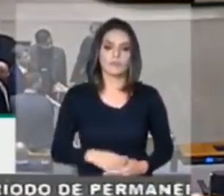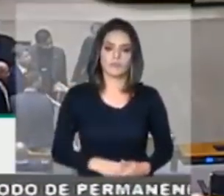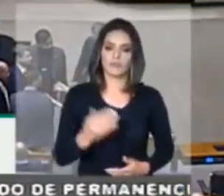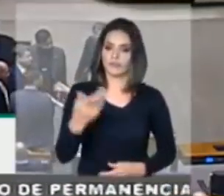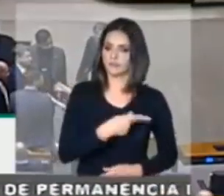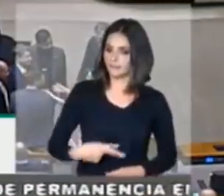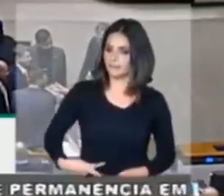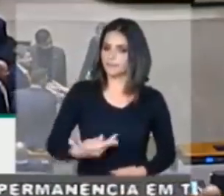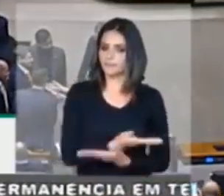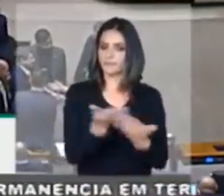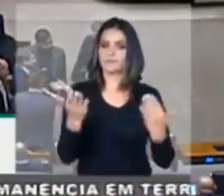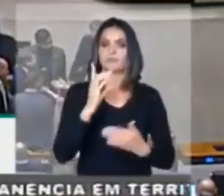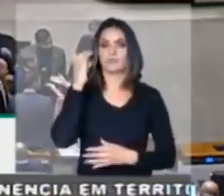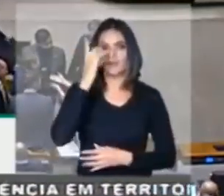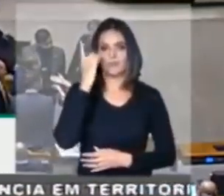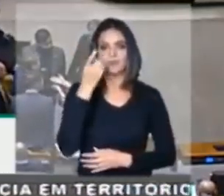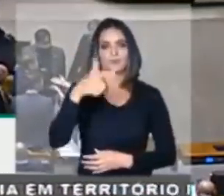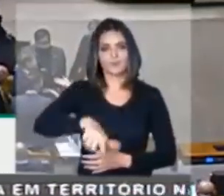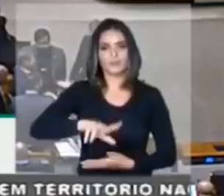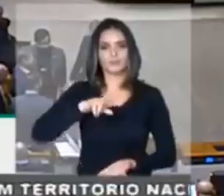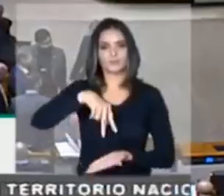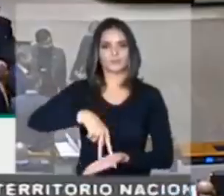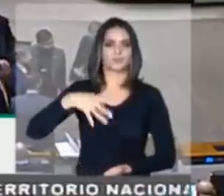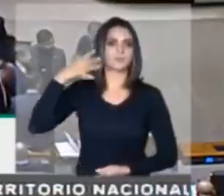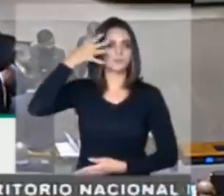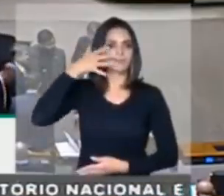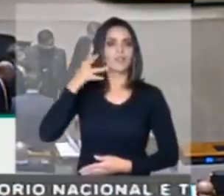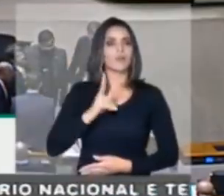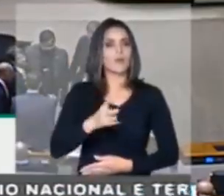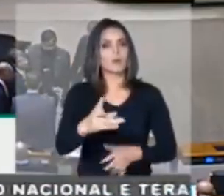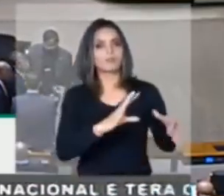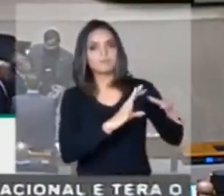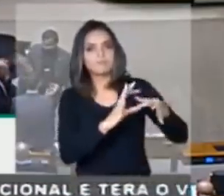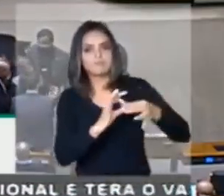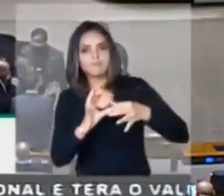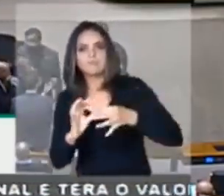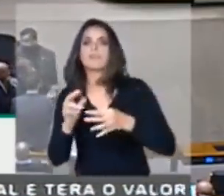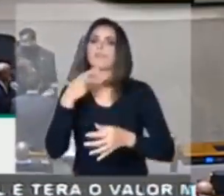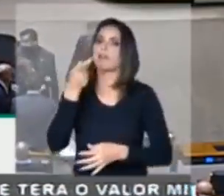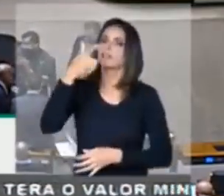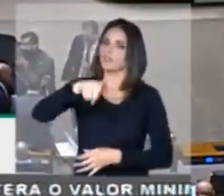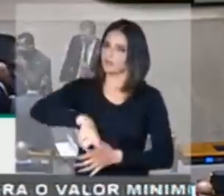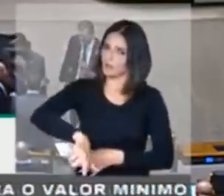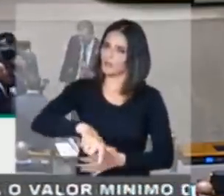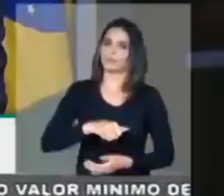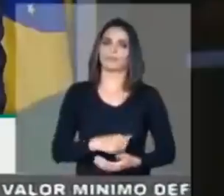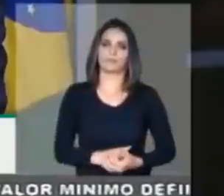Senhora Presidente, senhores parlamentares, mais uma vez subo essa tribuna para continuar batendo na tecla, mais uma